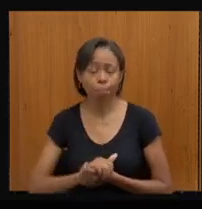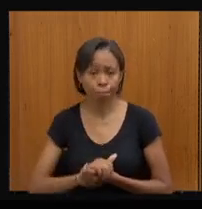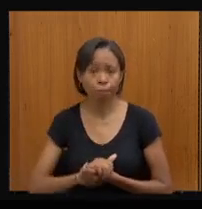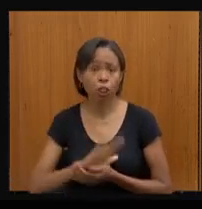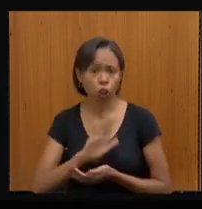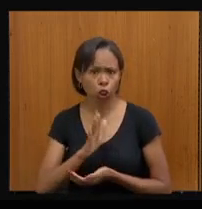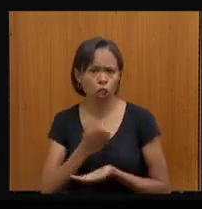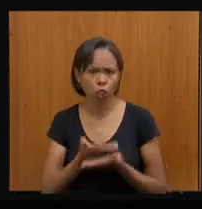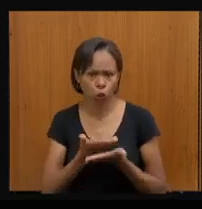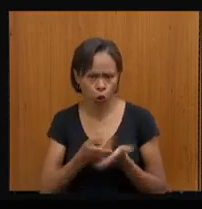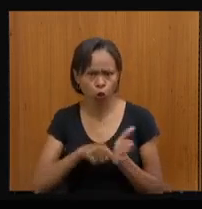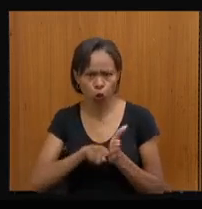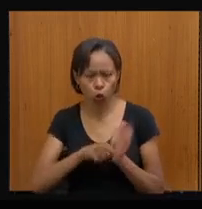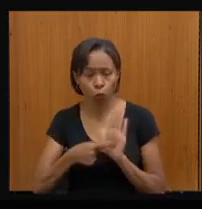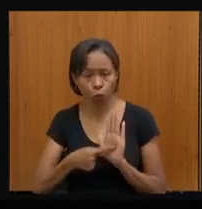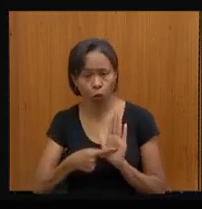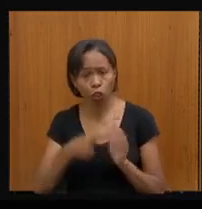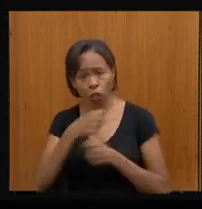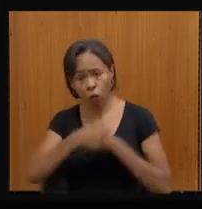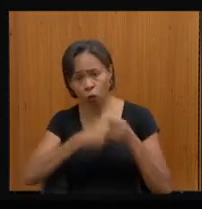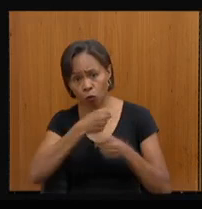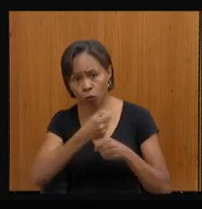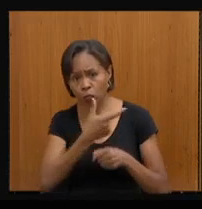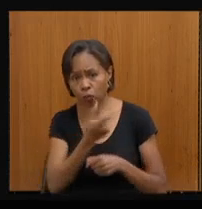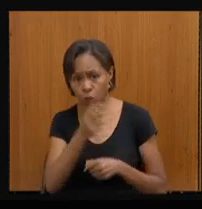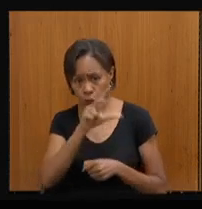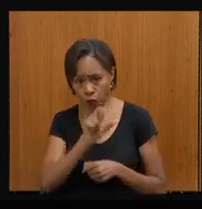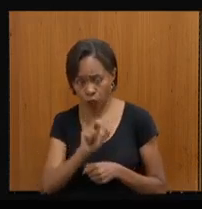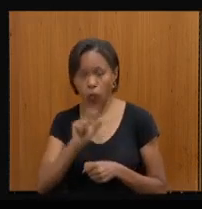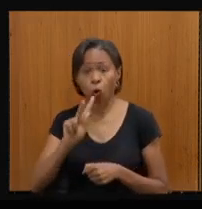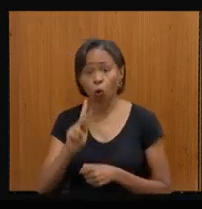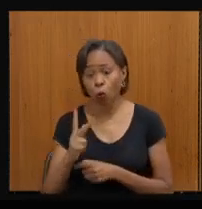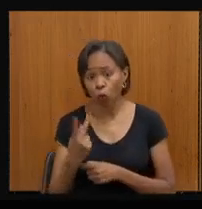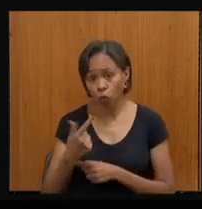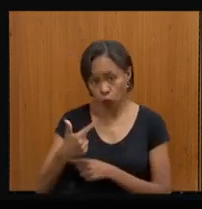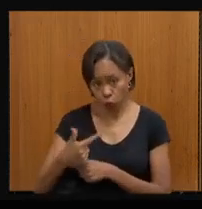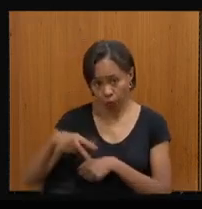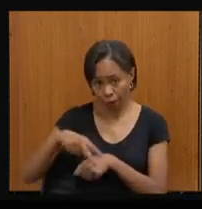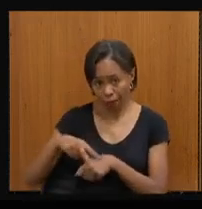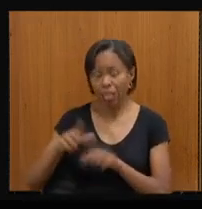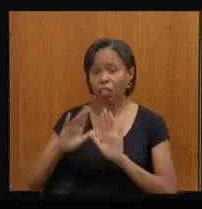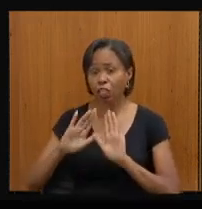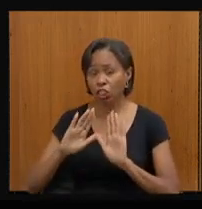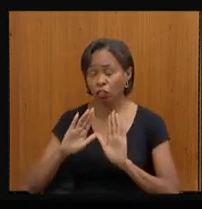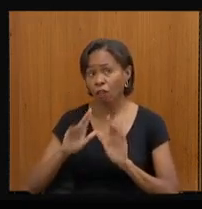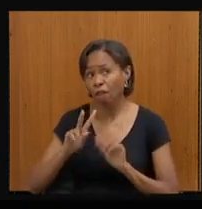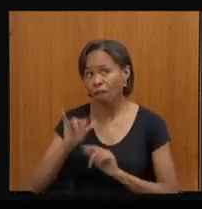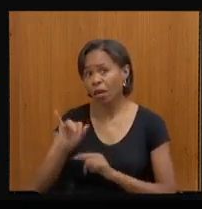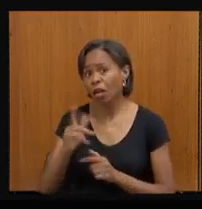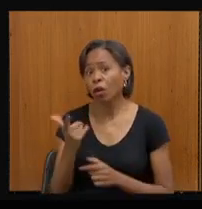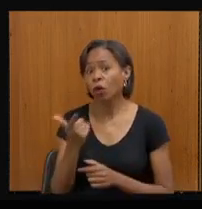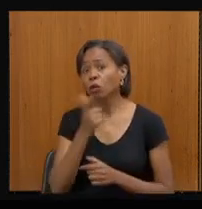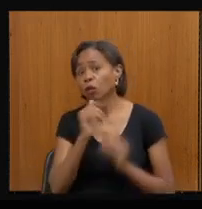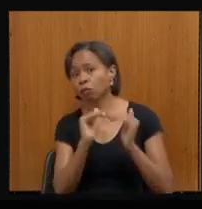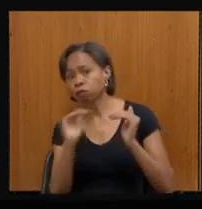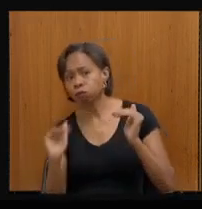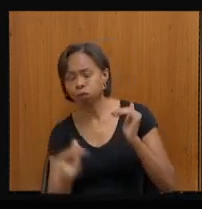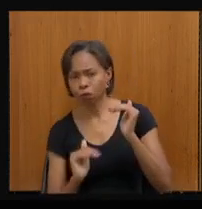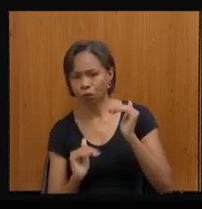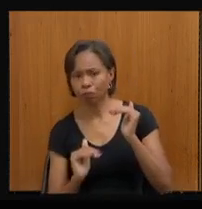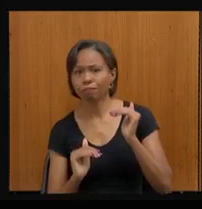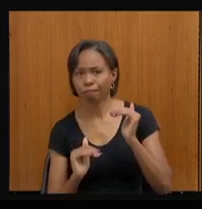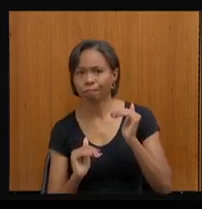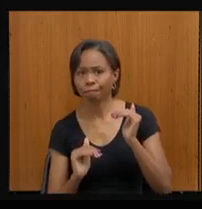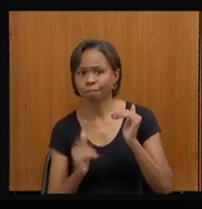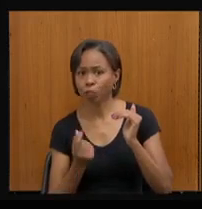estudo cita que em 2050 o hidrogênio Verde será curta inferior igual a gente me mordendo o